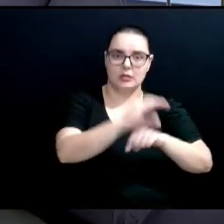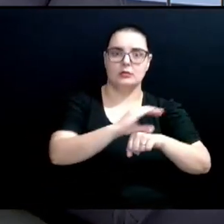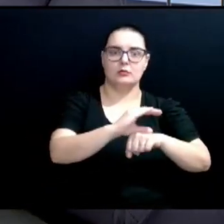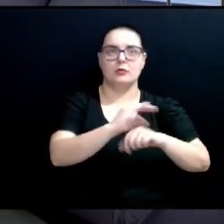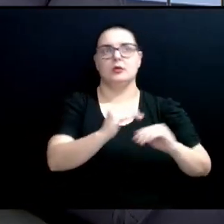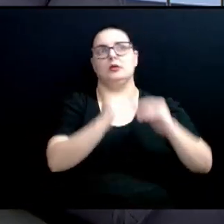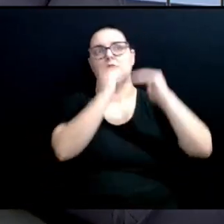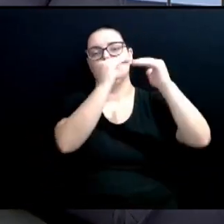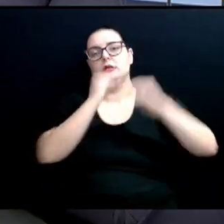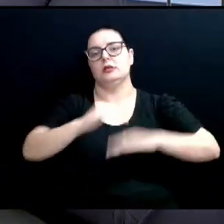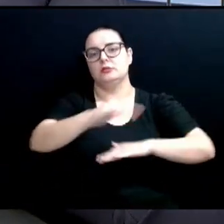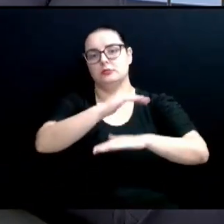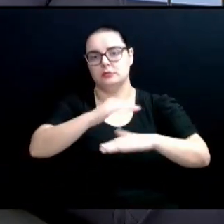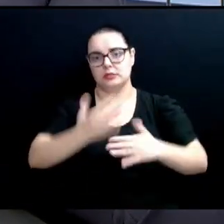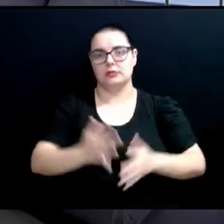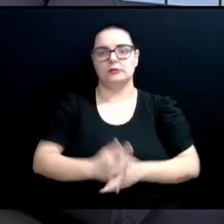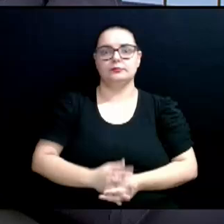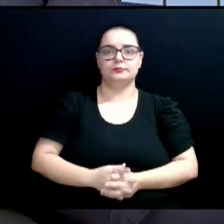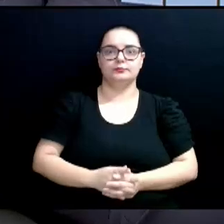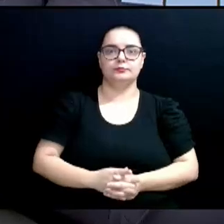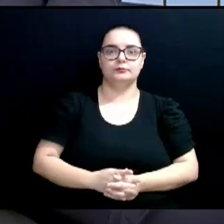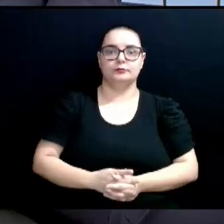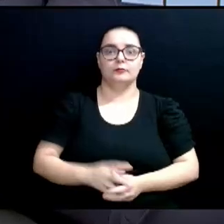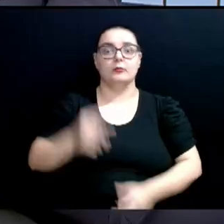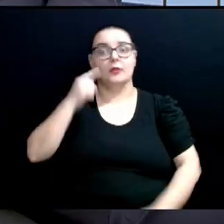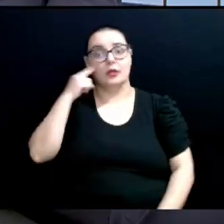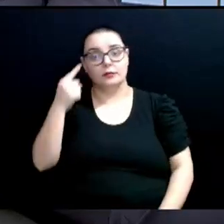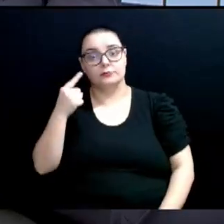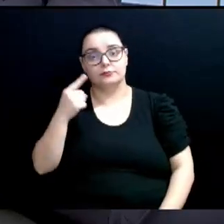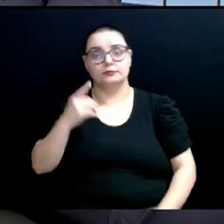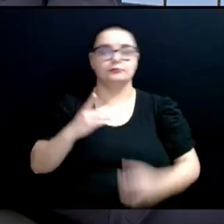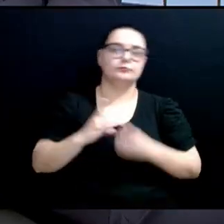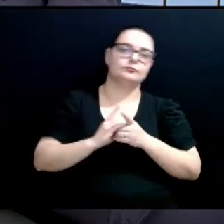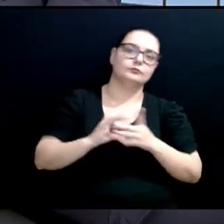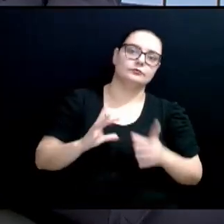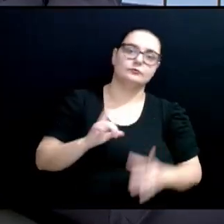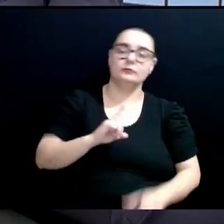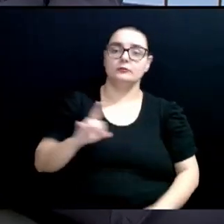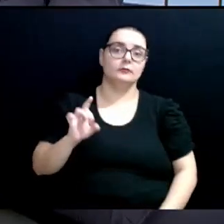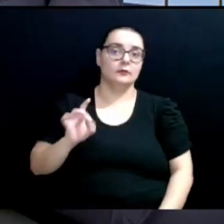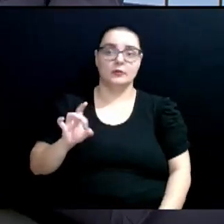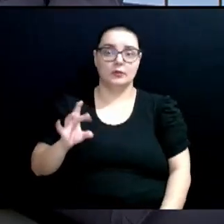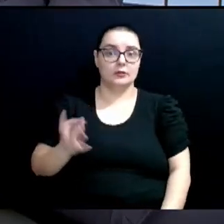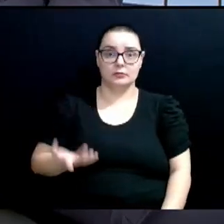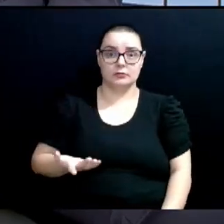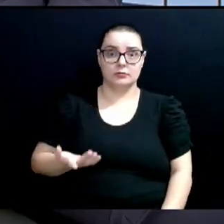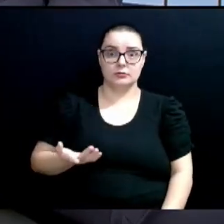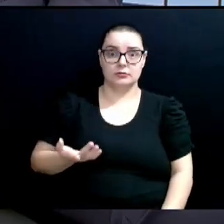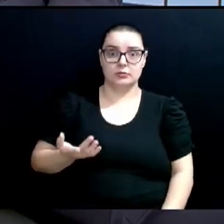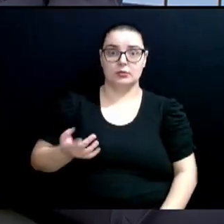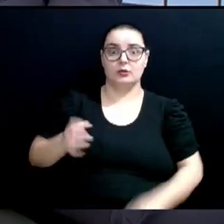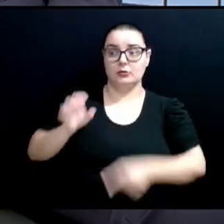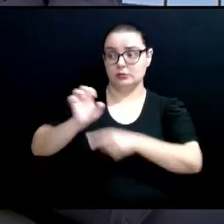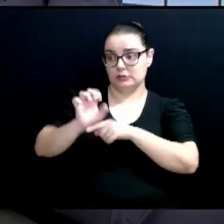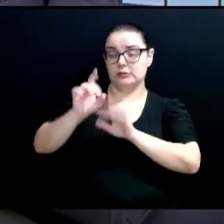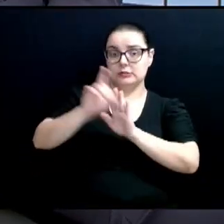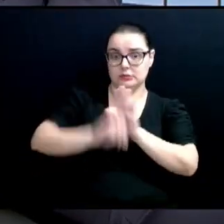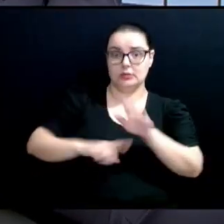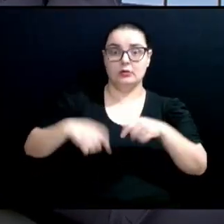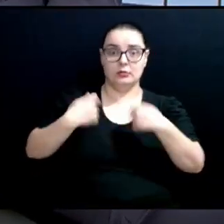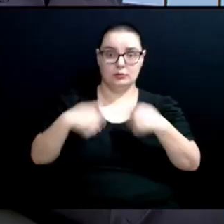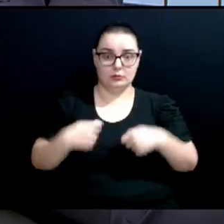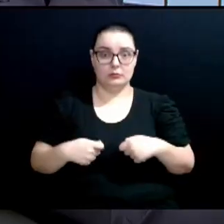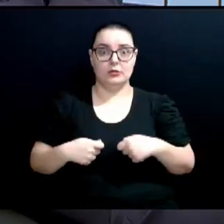Constituição. E a ideia de democracia, né? Essa ideia de que não basta ser um Estado de direito, é preciso que ele